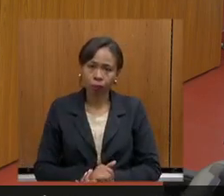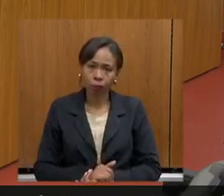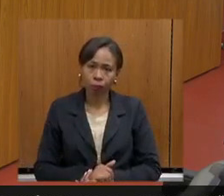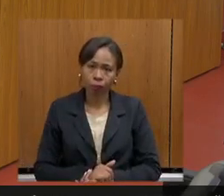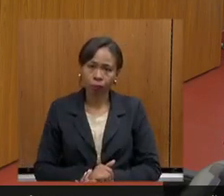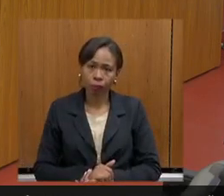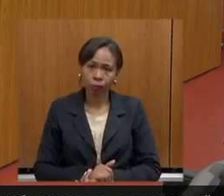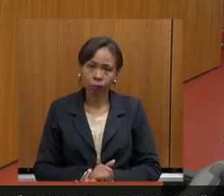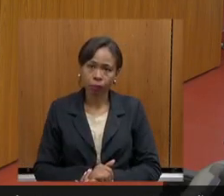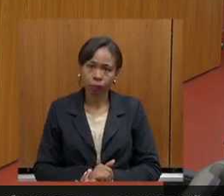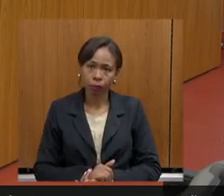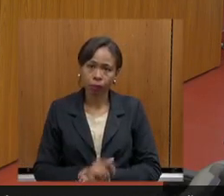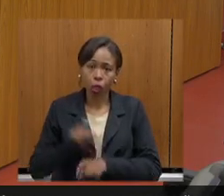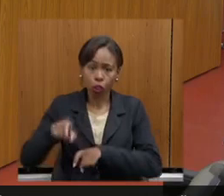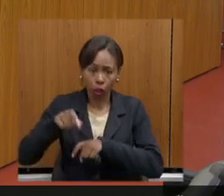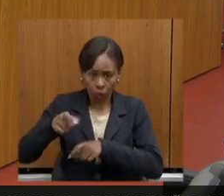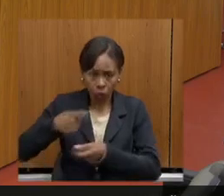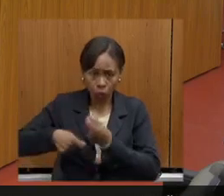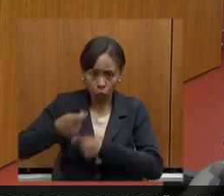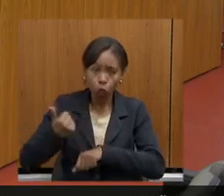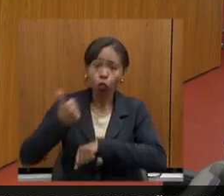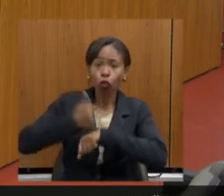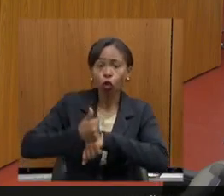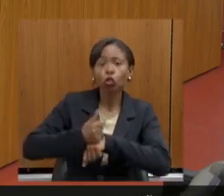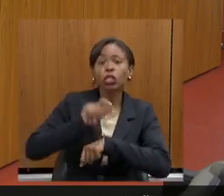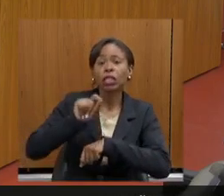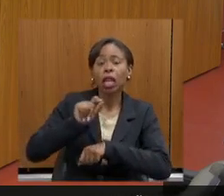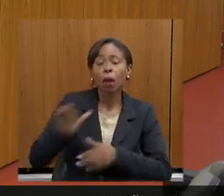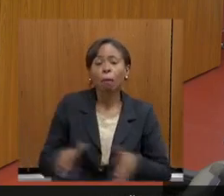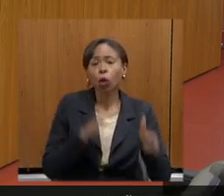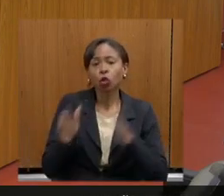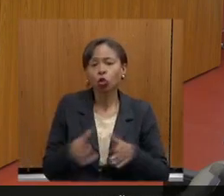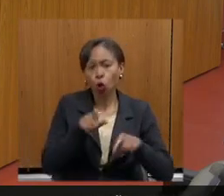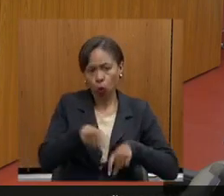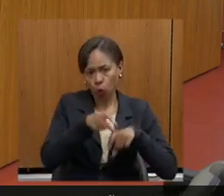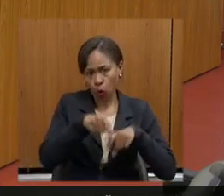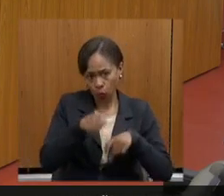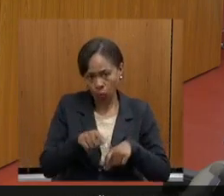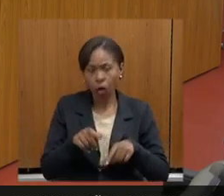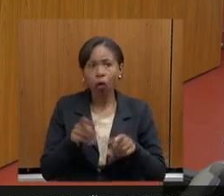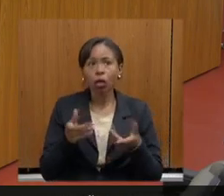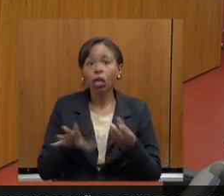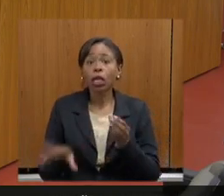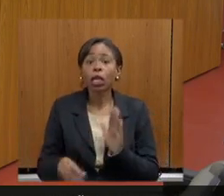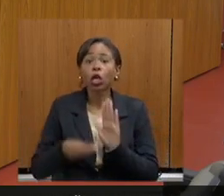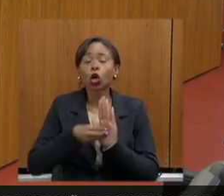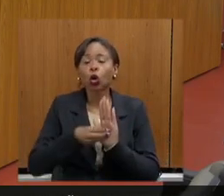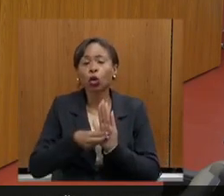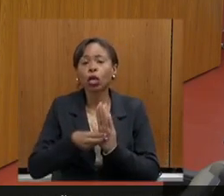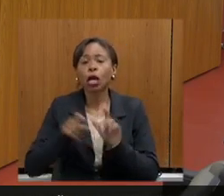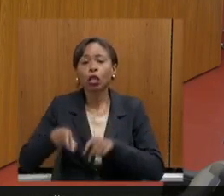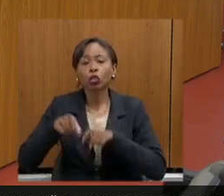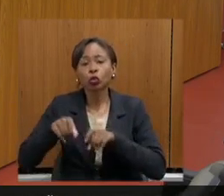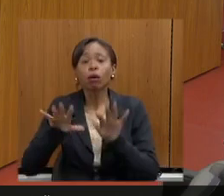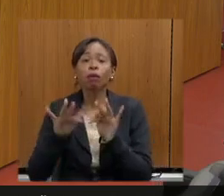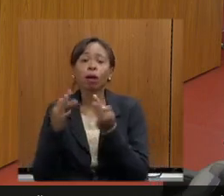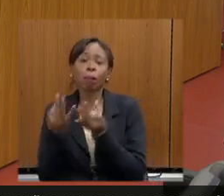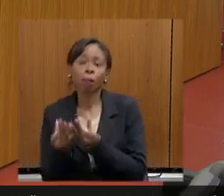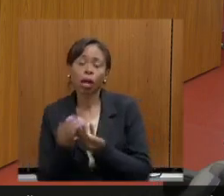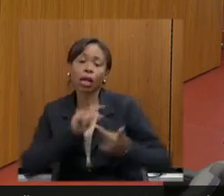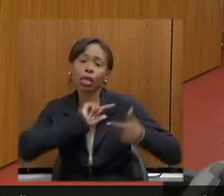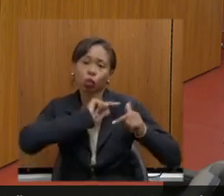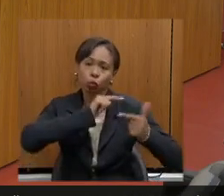o suspensório negócio por produtor rural incluídos do agronegócio e Agricultura Familiar das Comunidades tradicionais